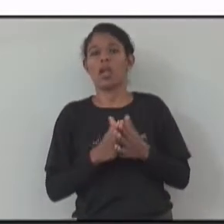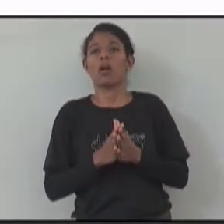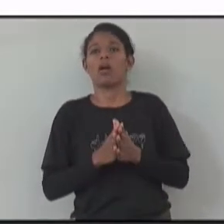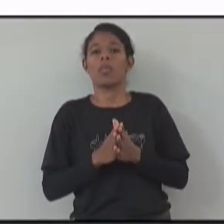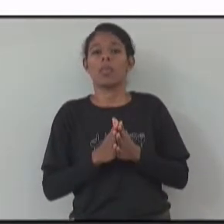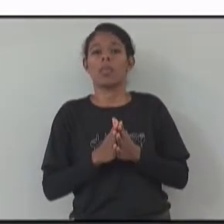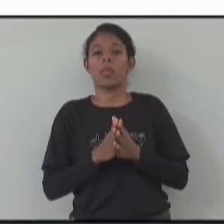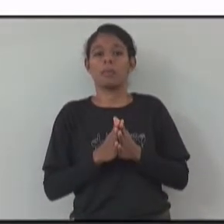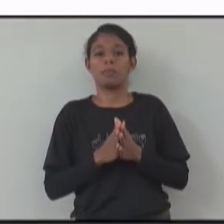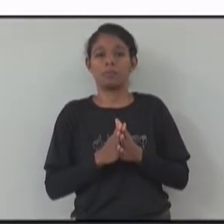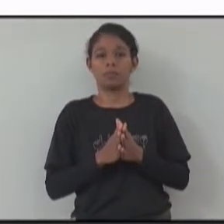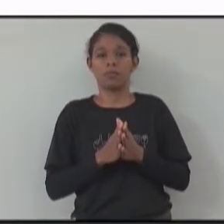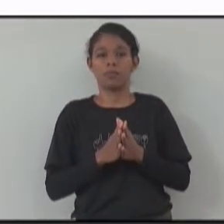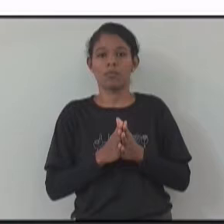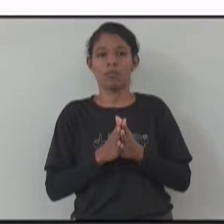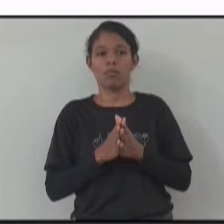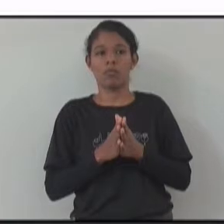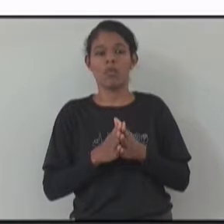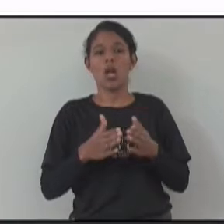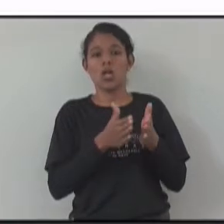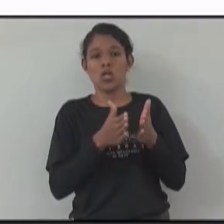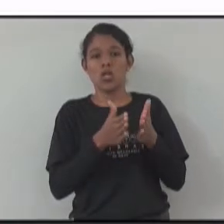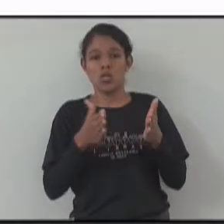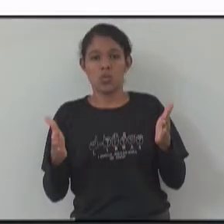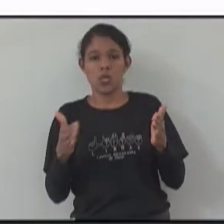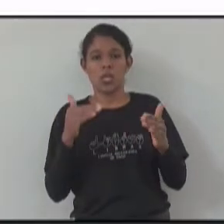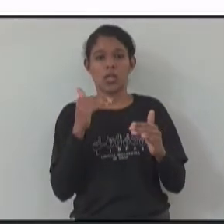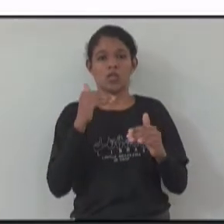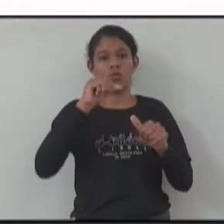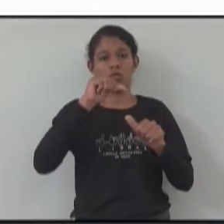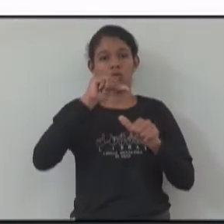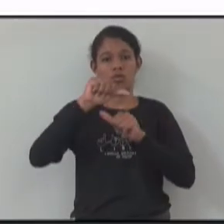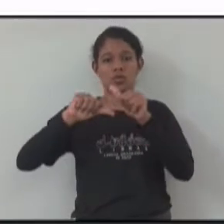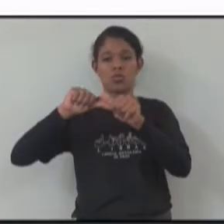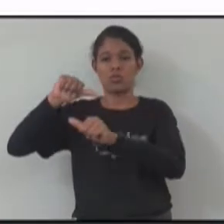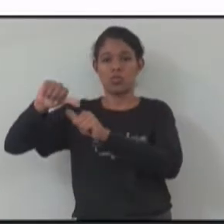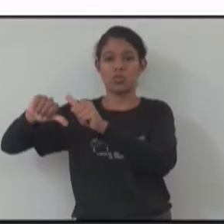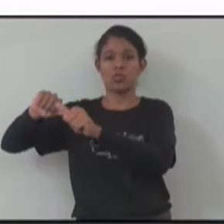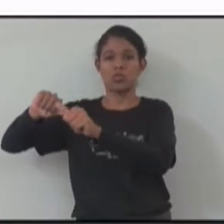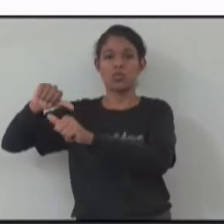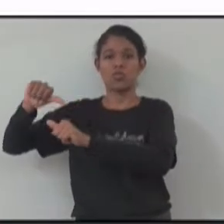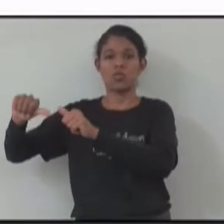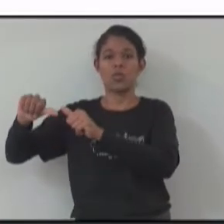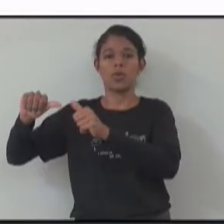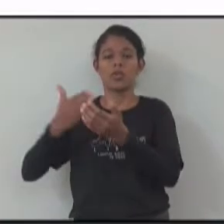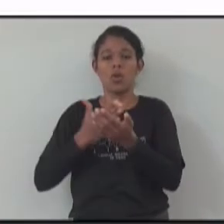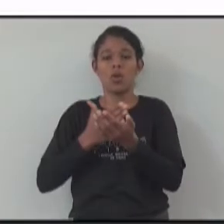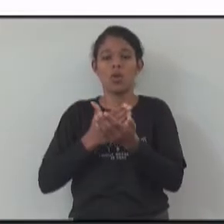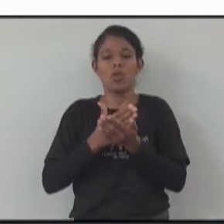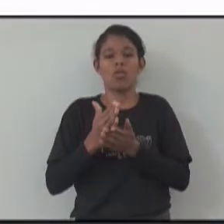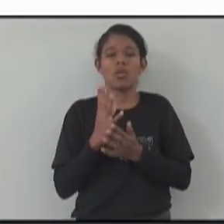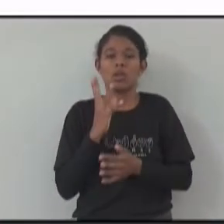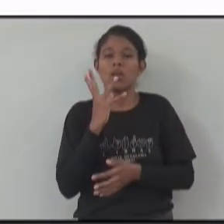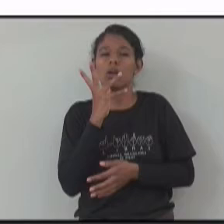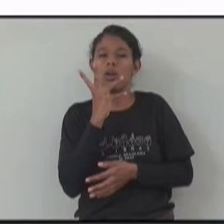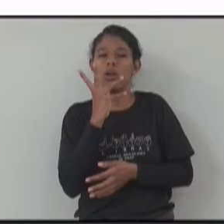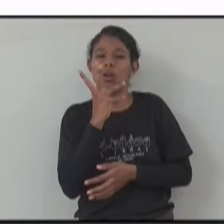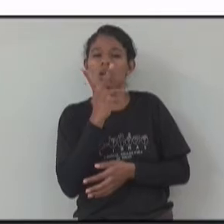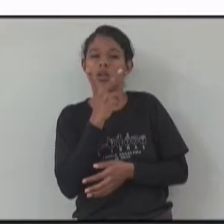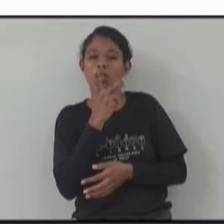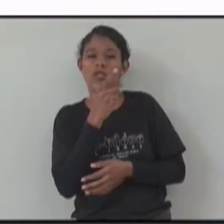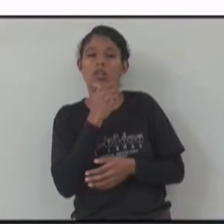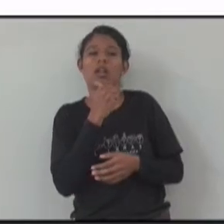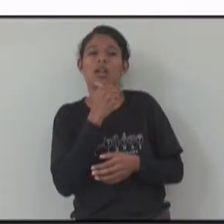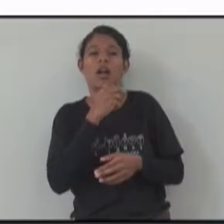das pedras. Esse processo de transição ocorreu de maneira lenta e de diferentes formas em determinados